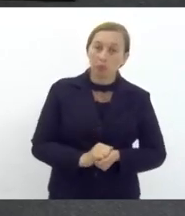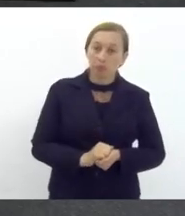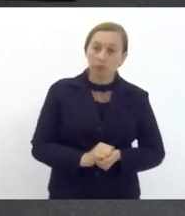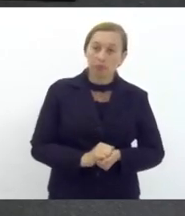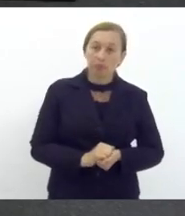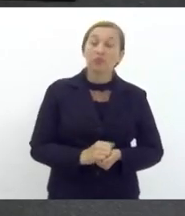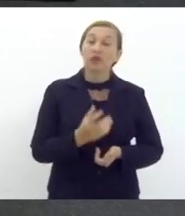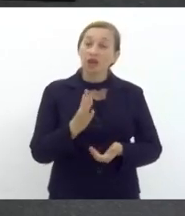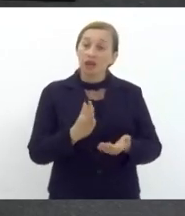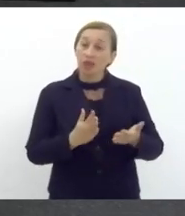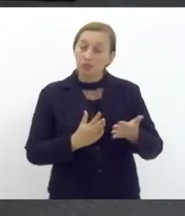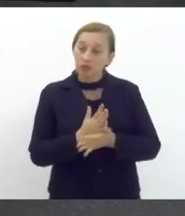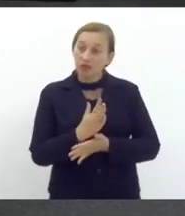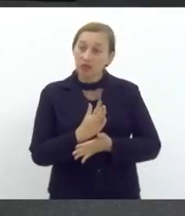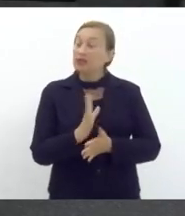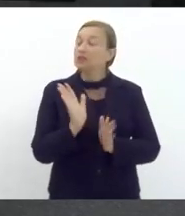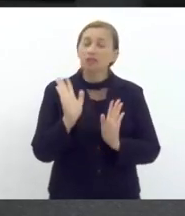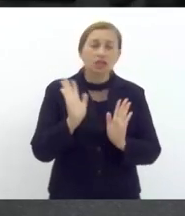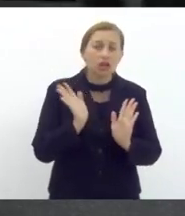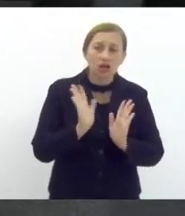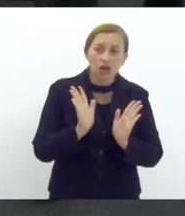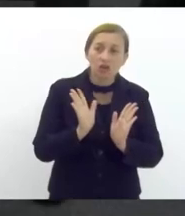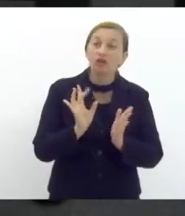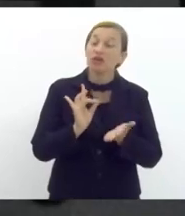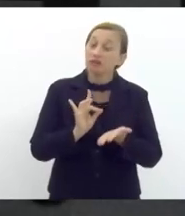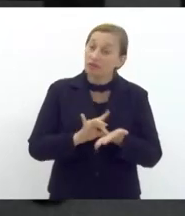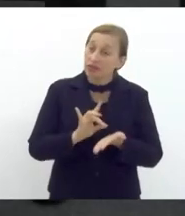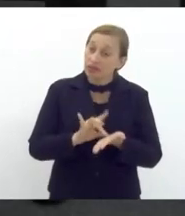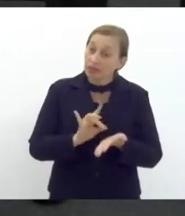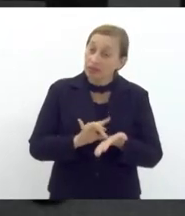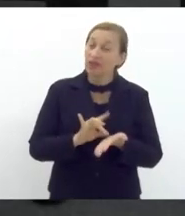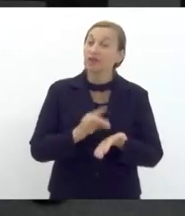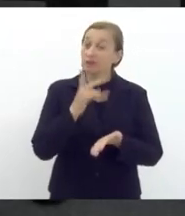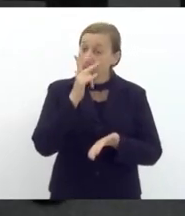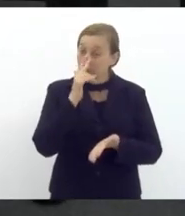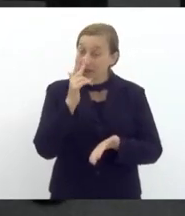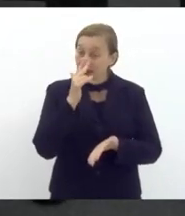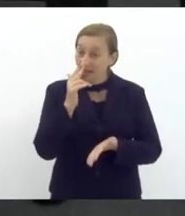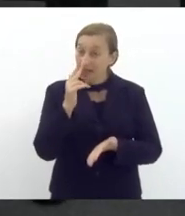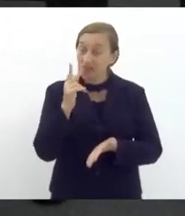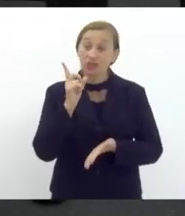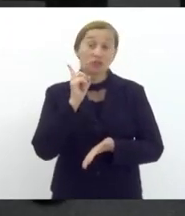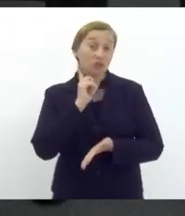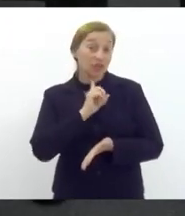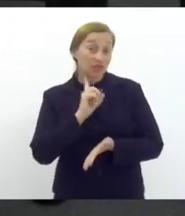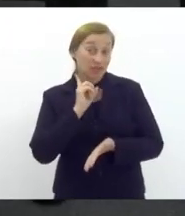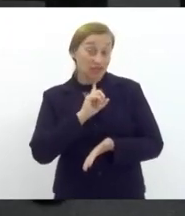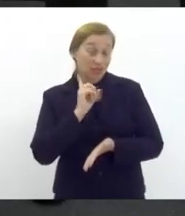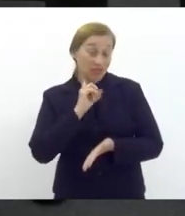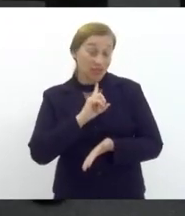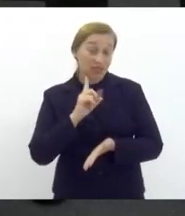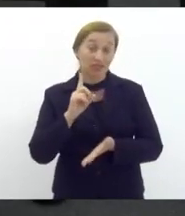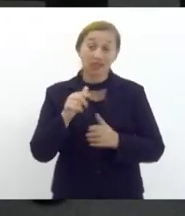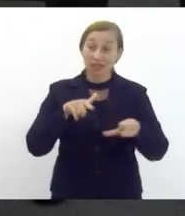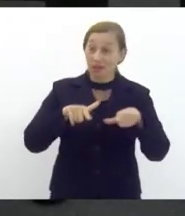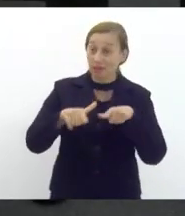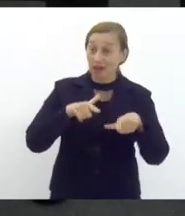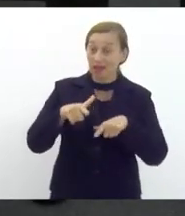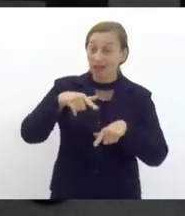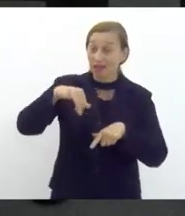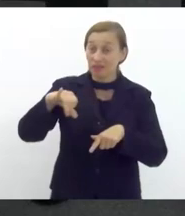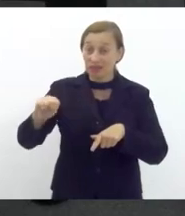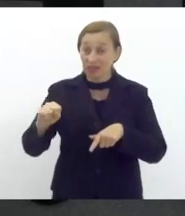parecia favorável é que ele realmente parece um mineiro que trabalha nas minas de